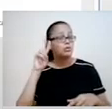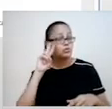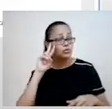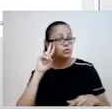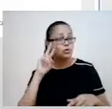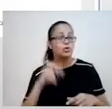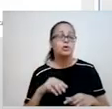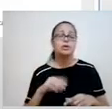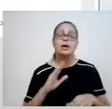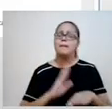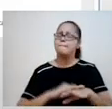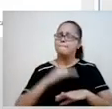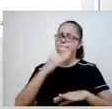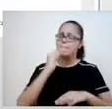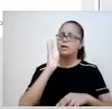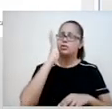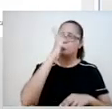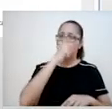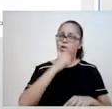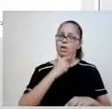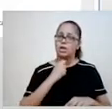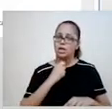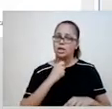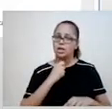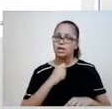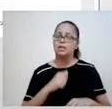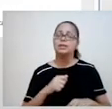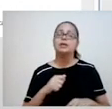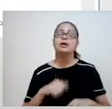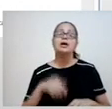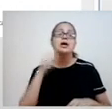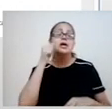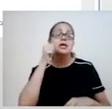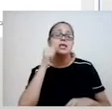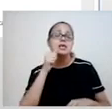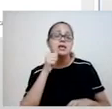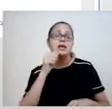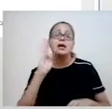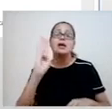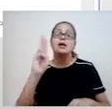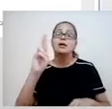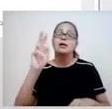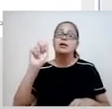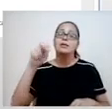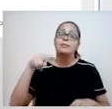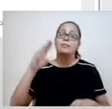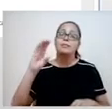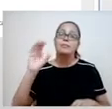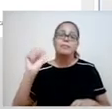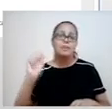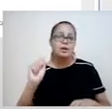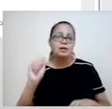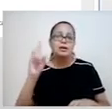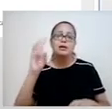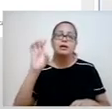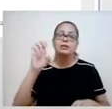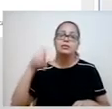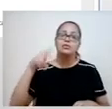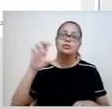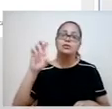né? Mais bonita que a da Branca de Neve. E esse Neve, aí Branca de Neve, que é o nome dela, tá com letra minúscula, então é com